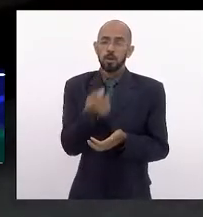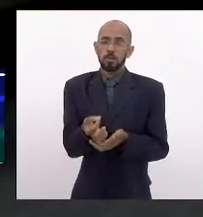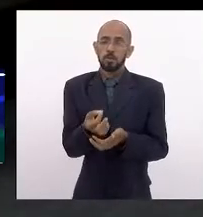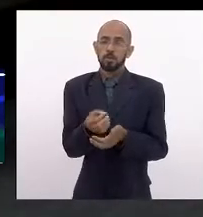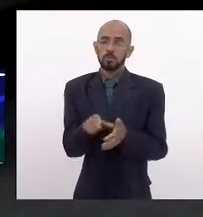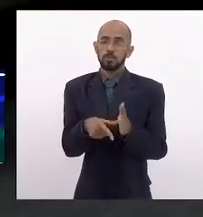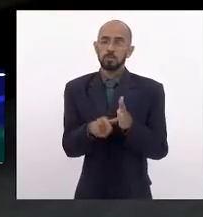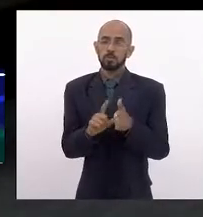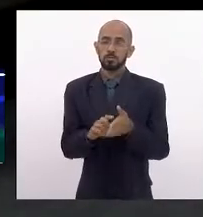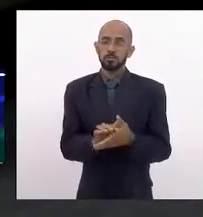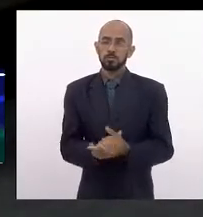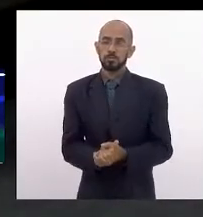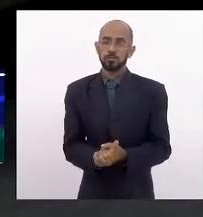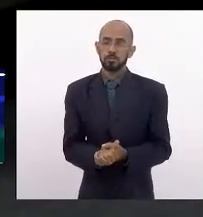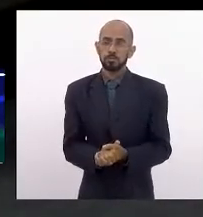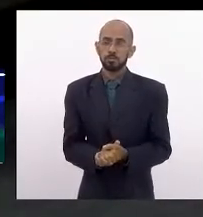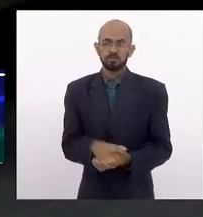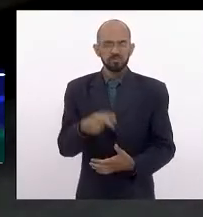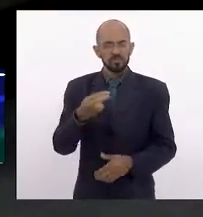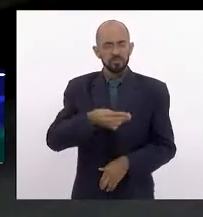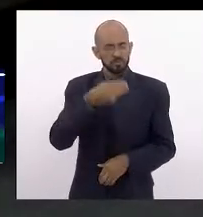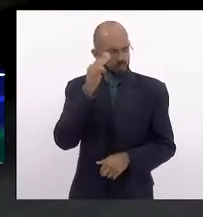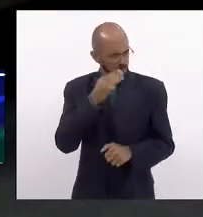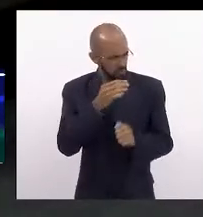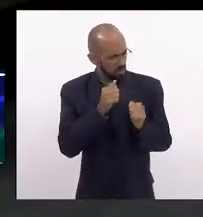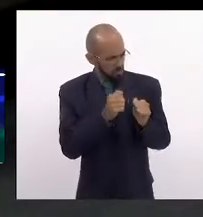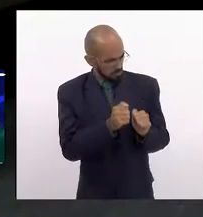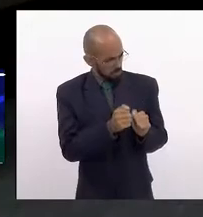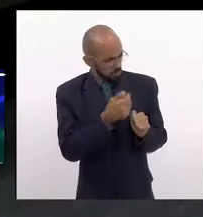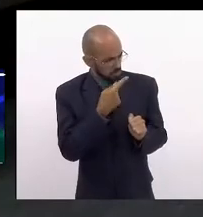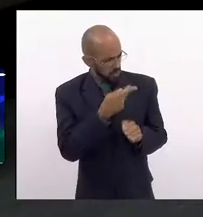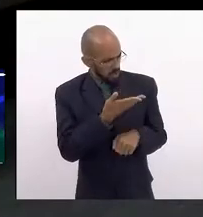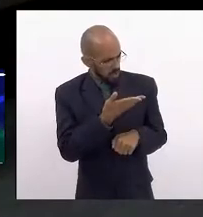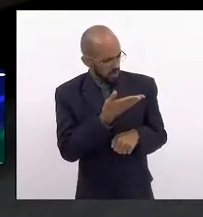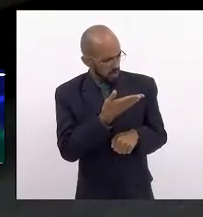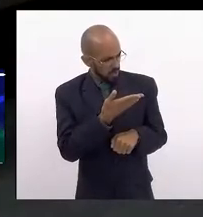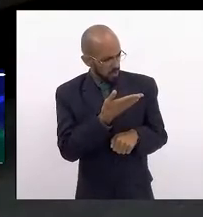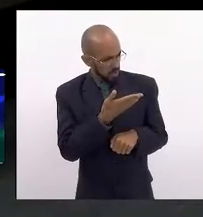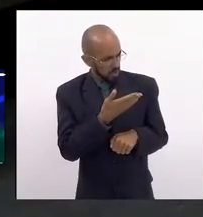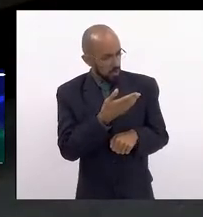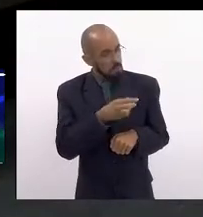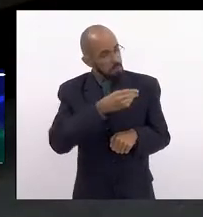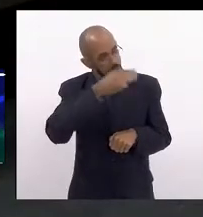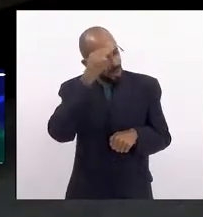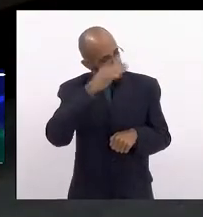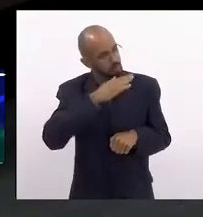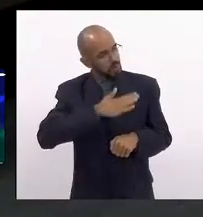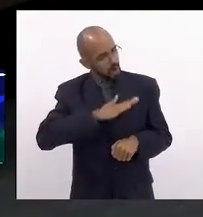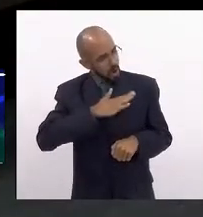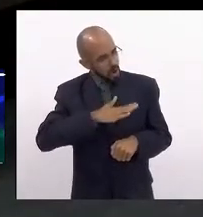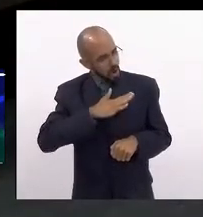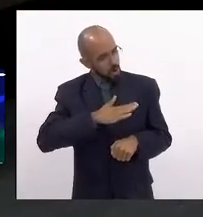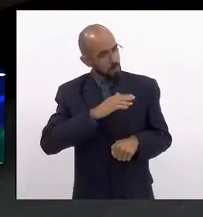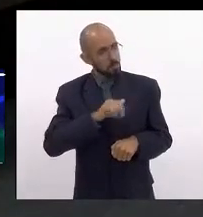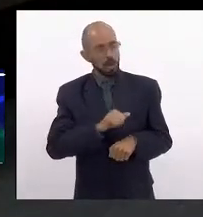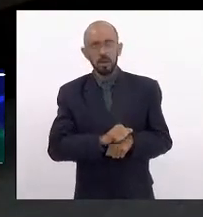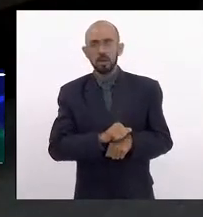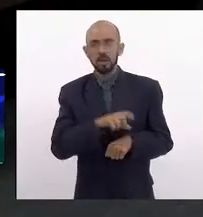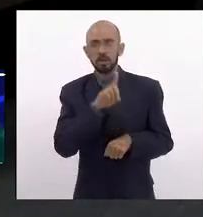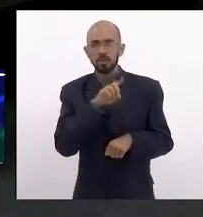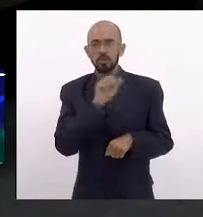ou será que o deputado Márcio Pacheco vai deixar eu falo tá do Márcio calma meu irmão a paz do Senhor abençoe mas dá tudo